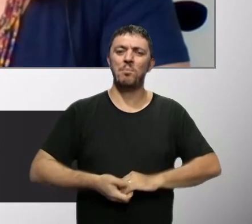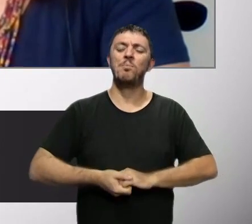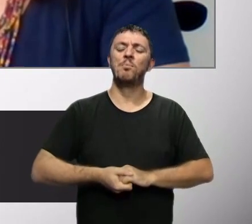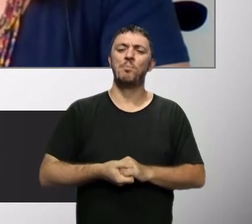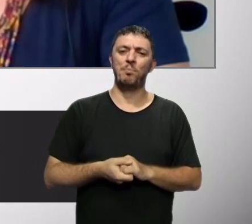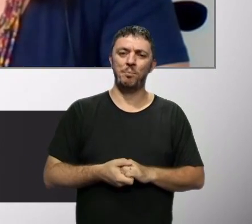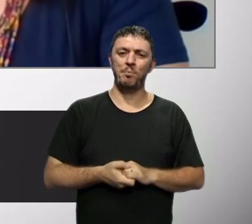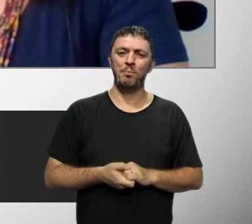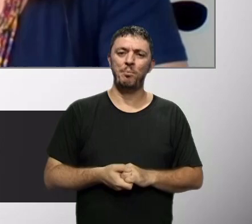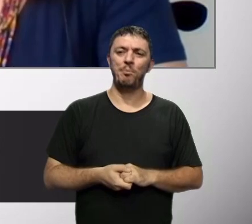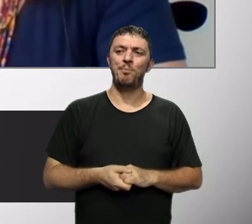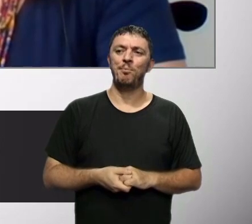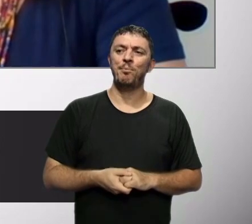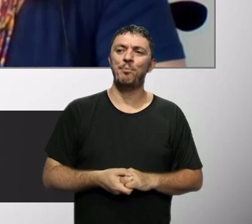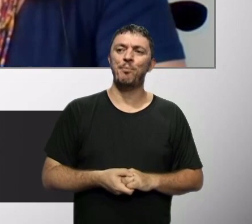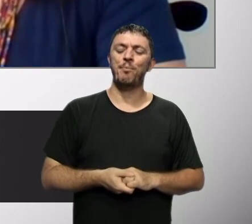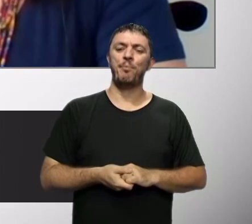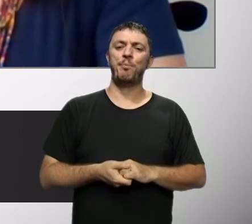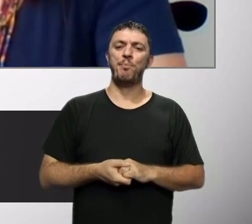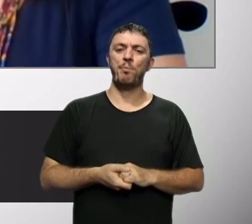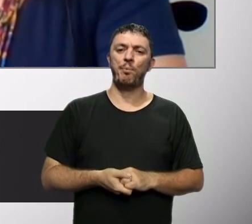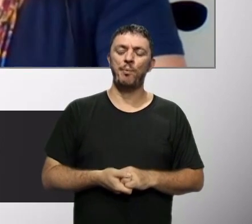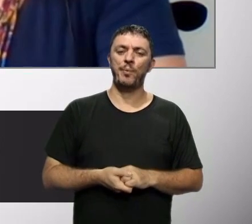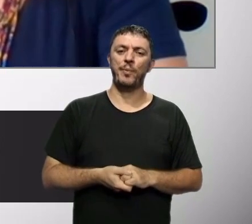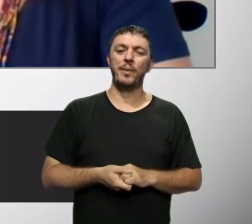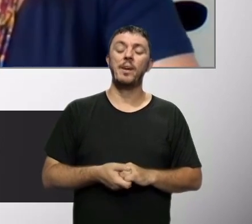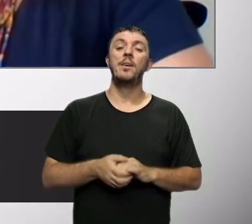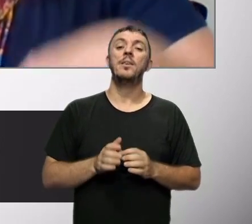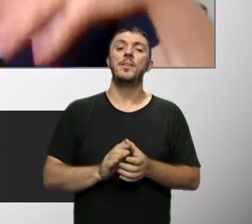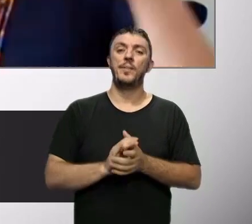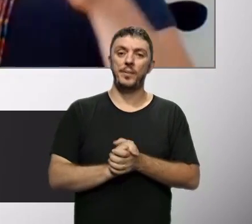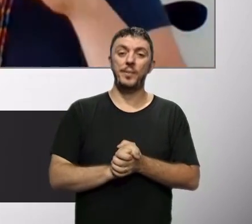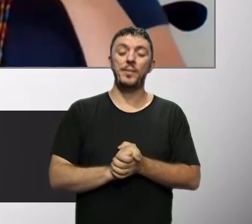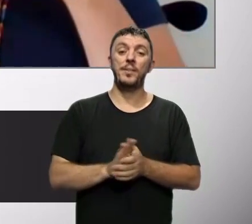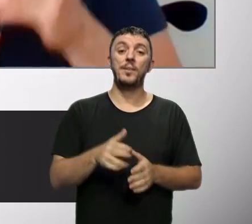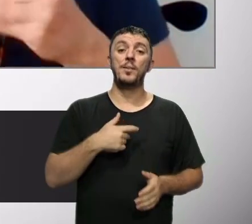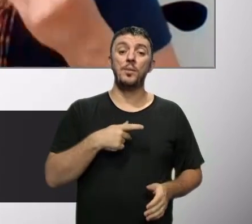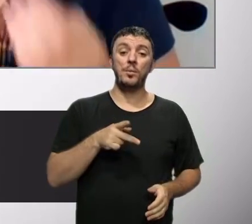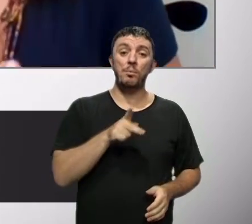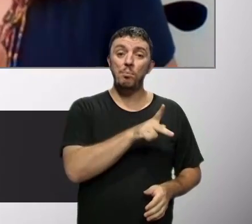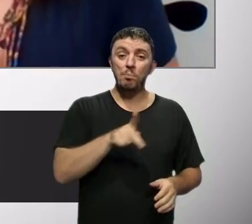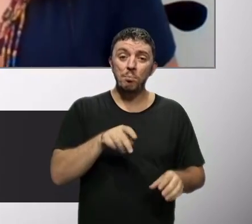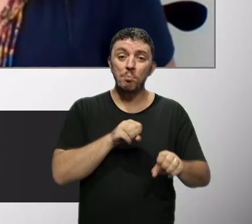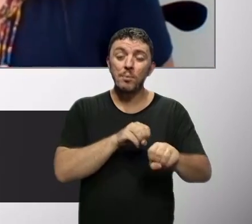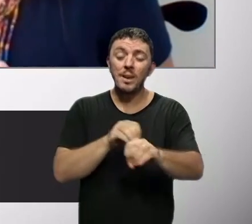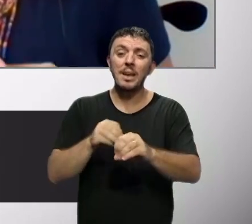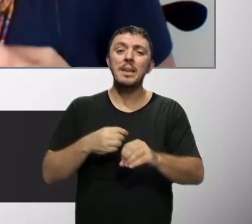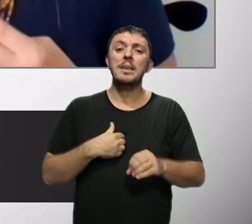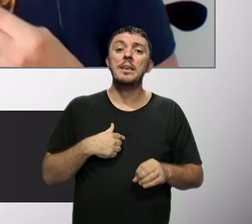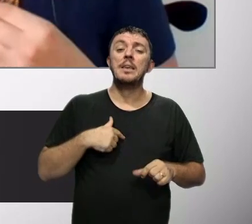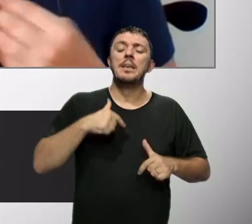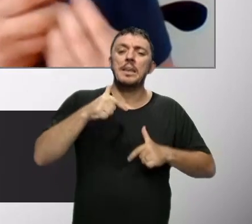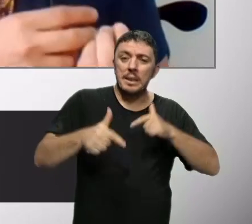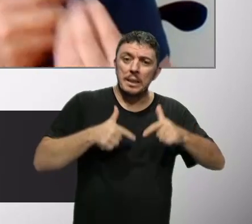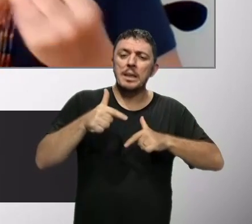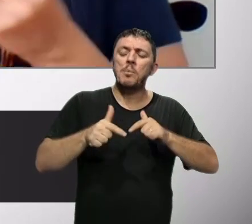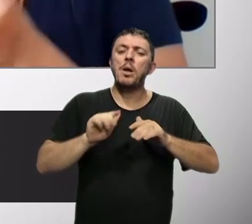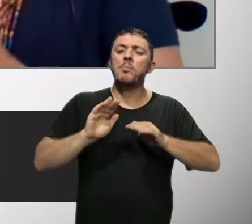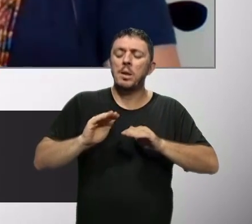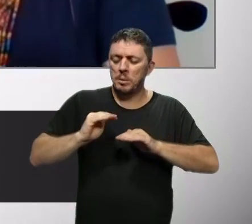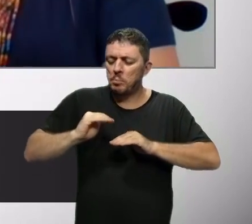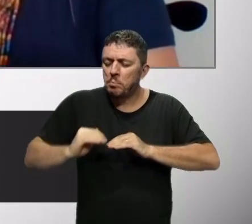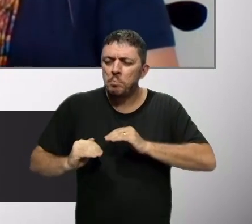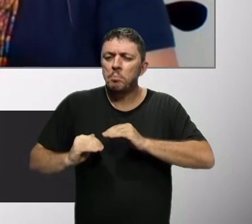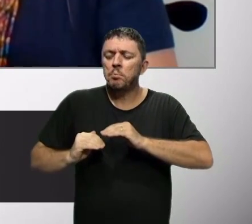Bom, o trabalho que, como educadora, a gente tem que fazer o nosso trabalho ali de formiguinha, né? Então, desde o